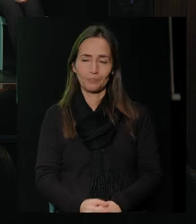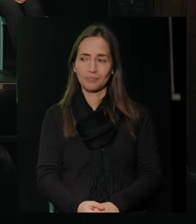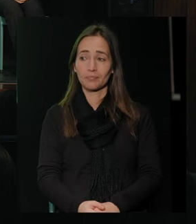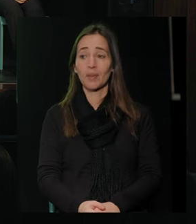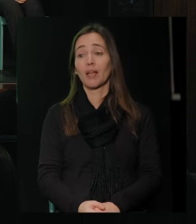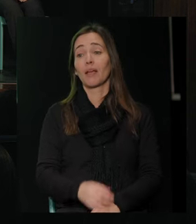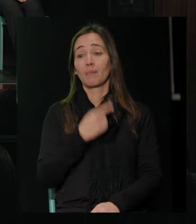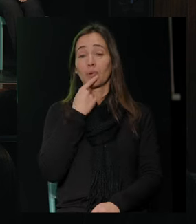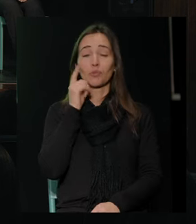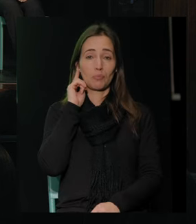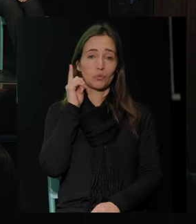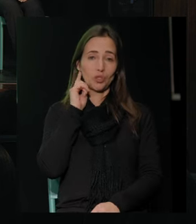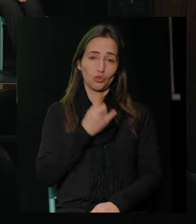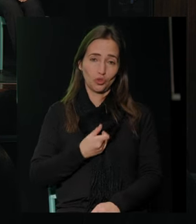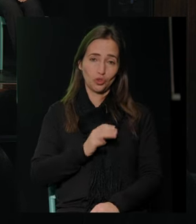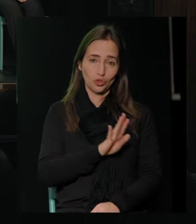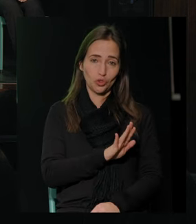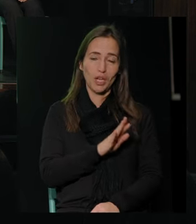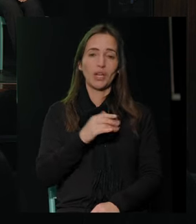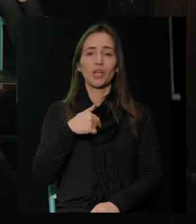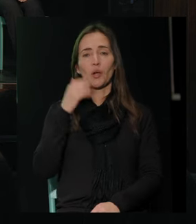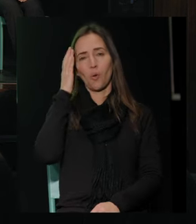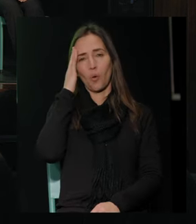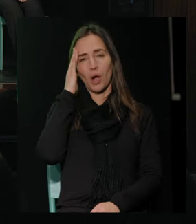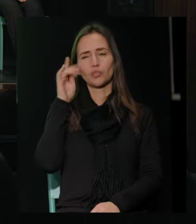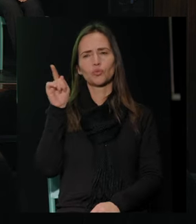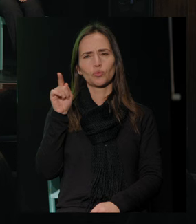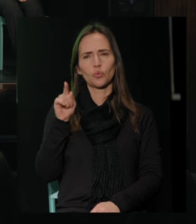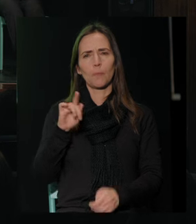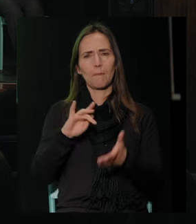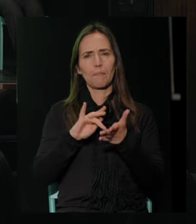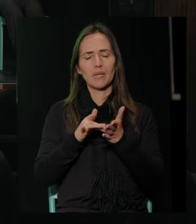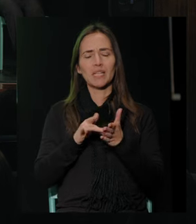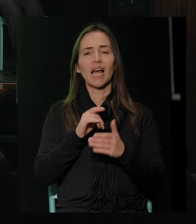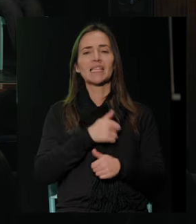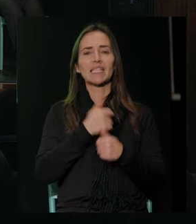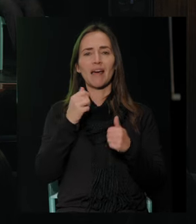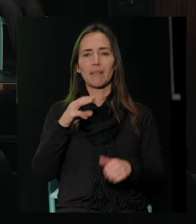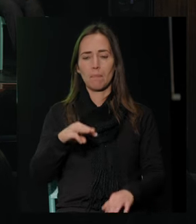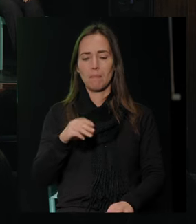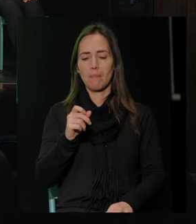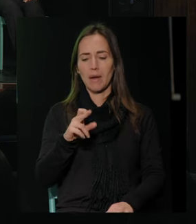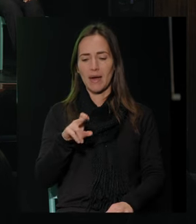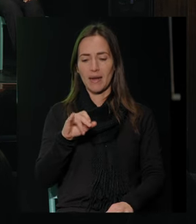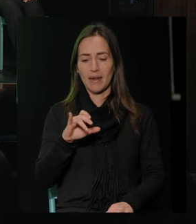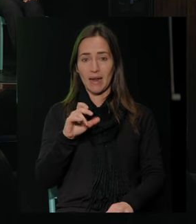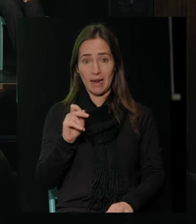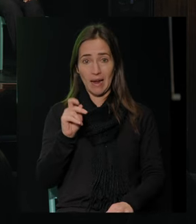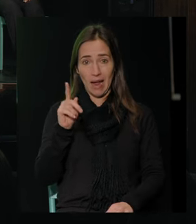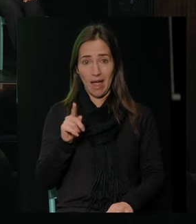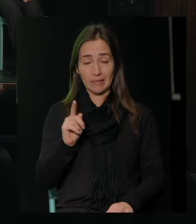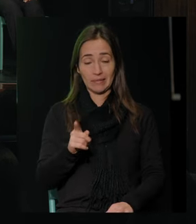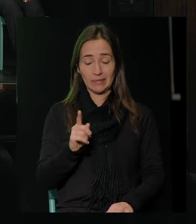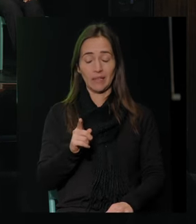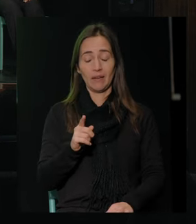Essa é a pergunta-chave, já lá vou, mas eu acho que tu estiveste lá então no Brasil. A cidade é Maricá. Maricá, exatamente. E foi para